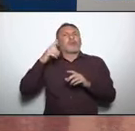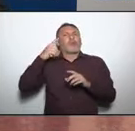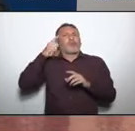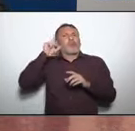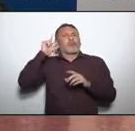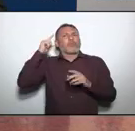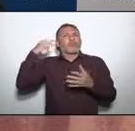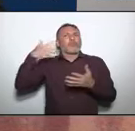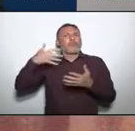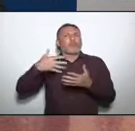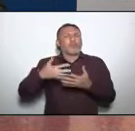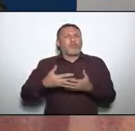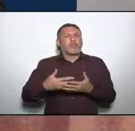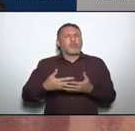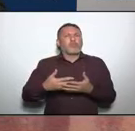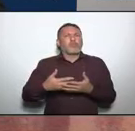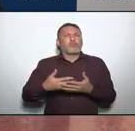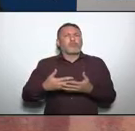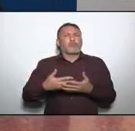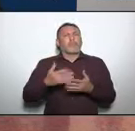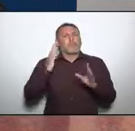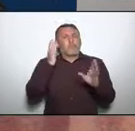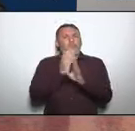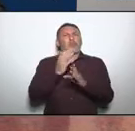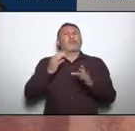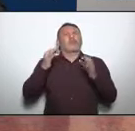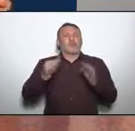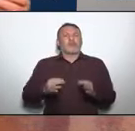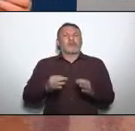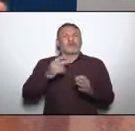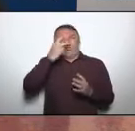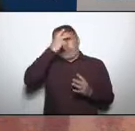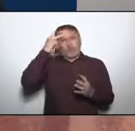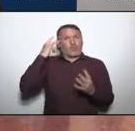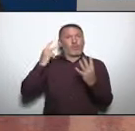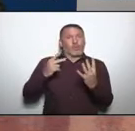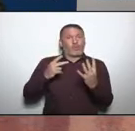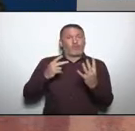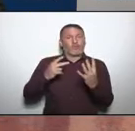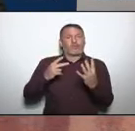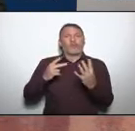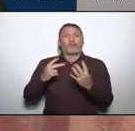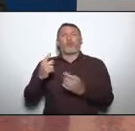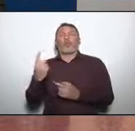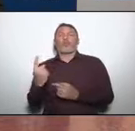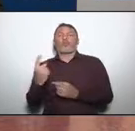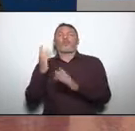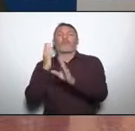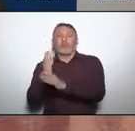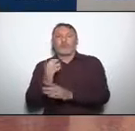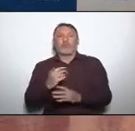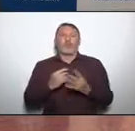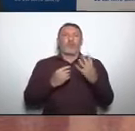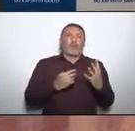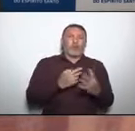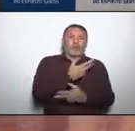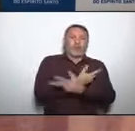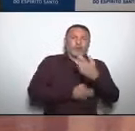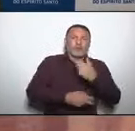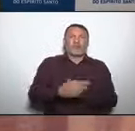que 3, 4 testes negativos, um teste positivo. Então,